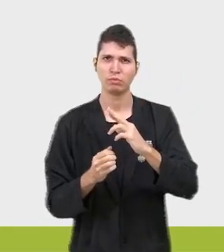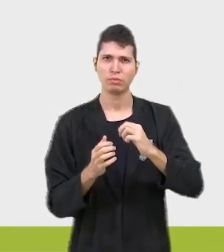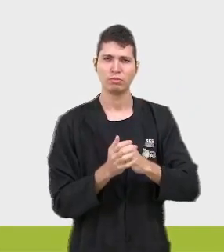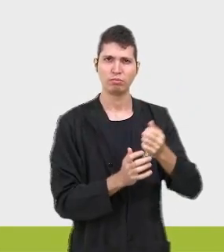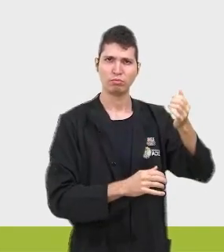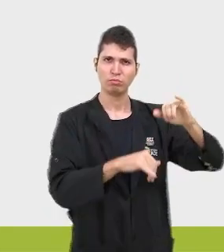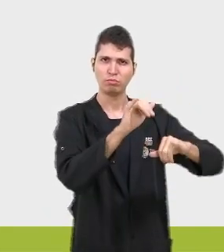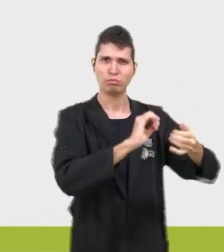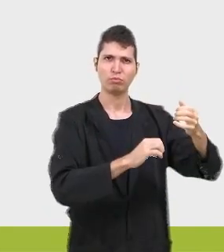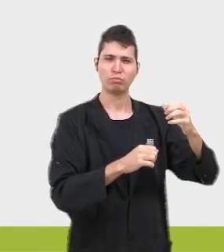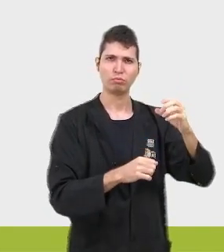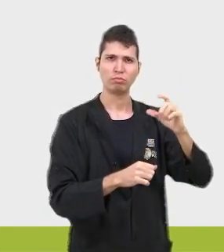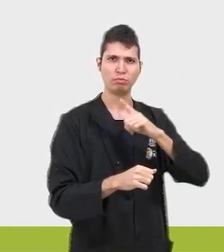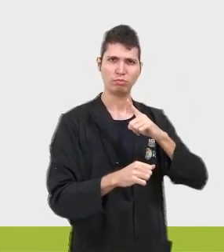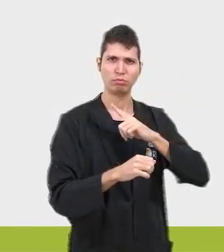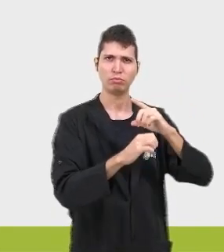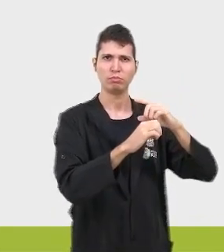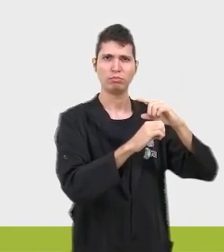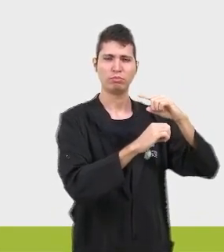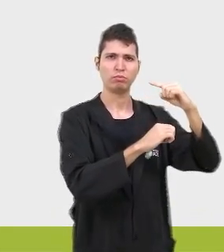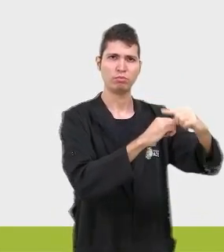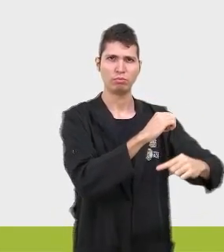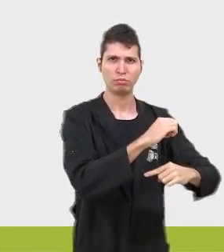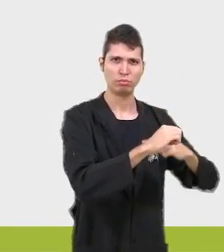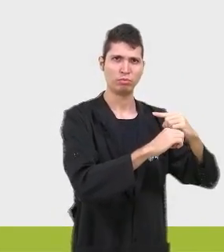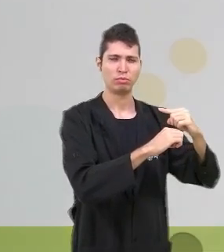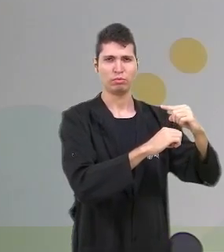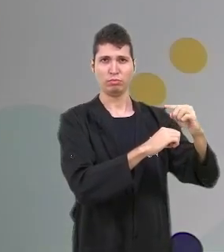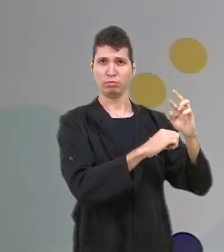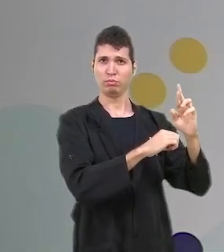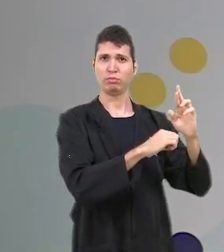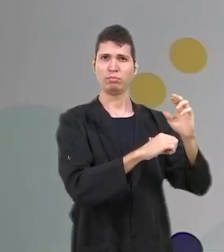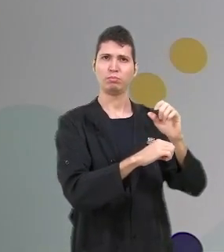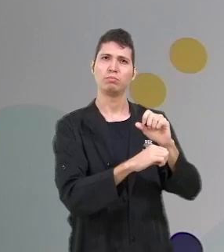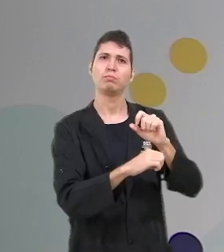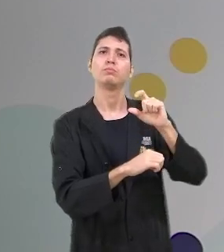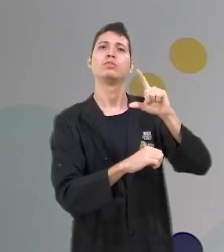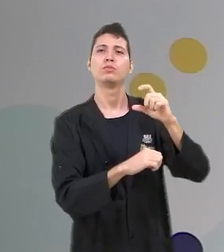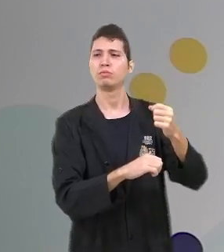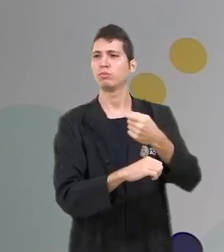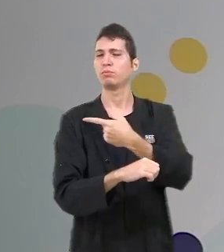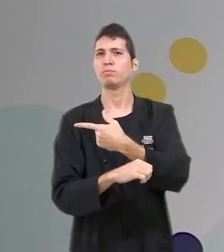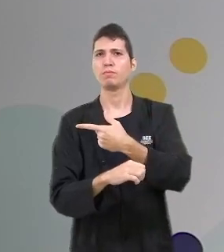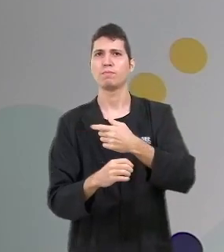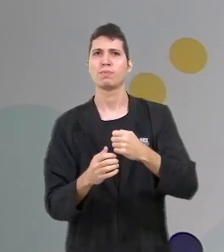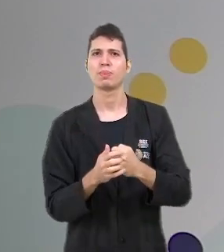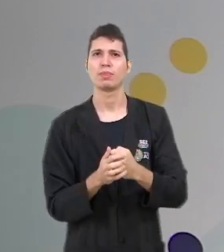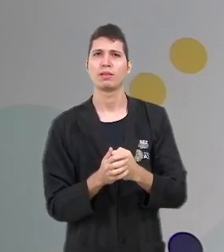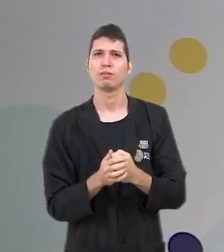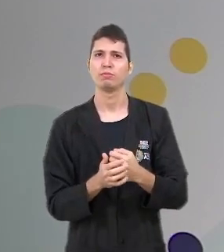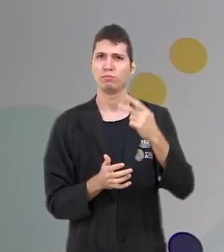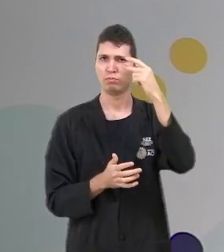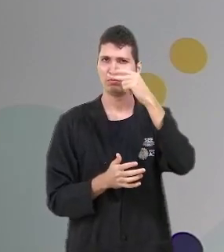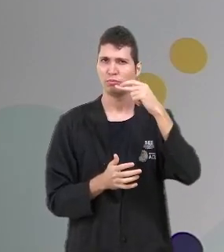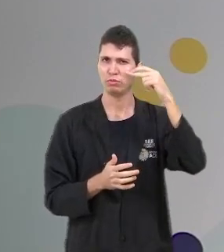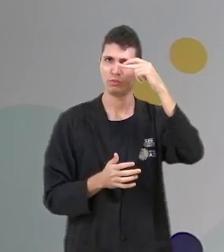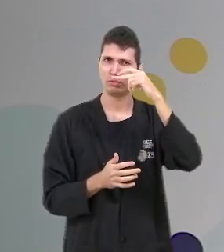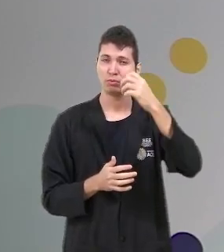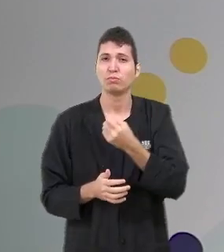o átomo, o raio maior do que o outro? Analisando a sua quantidade de